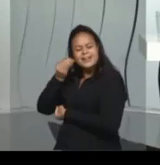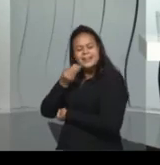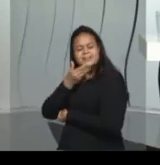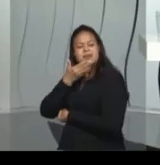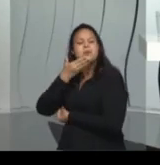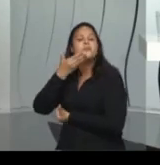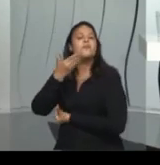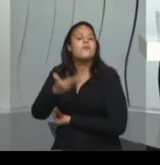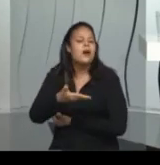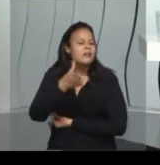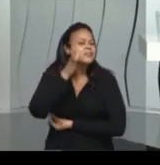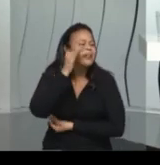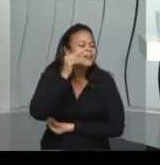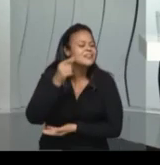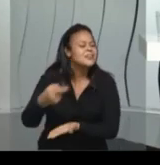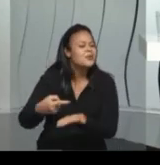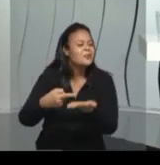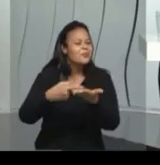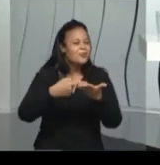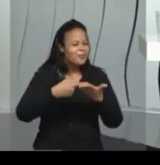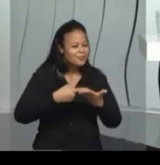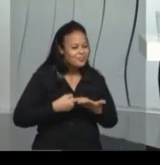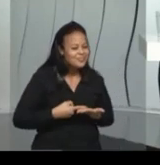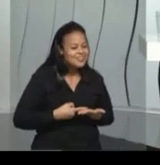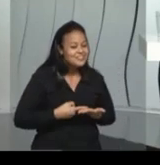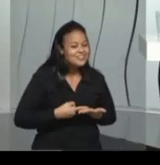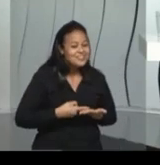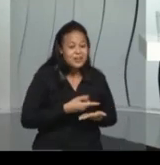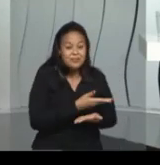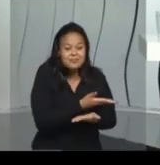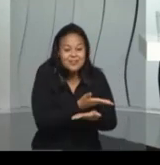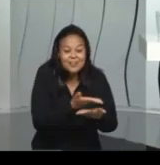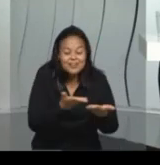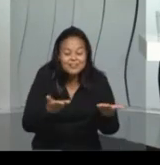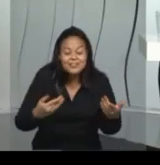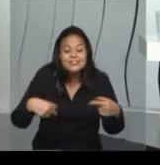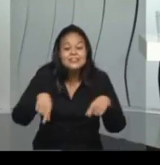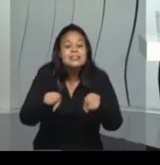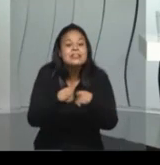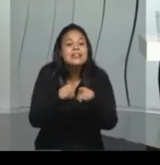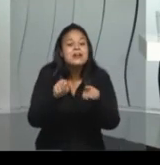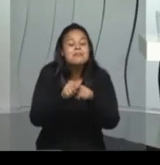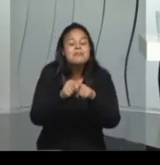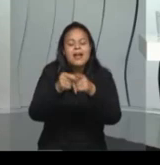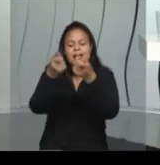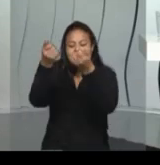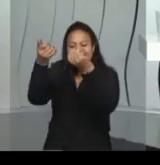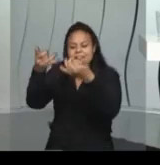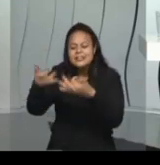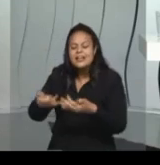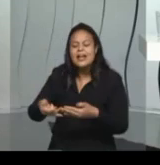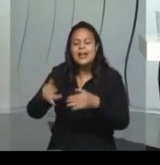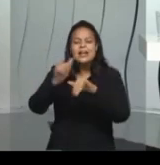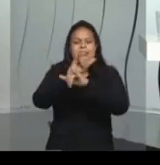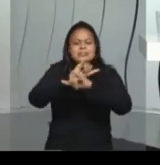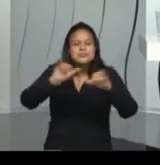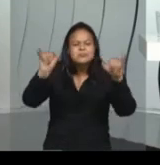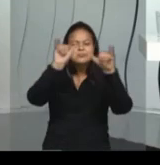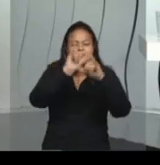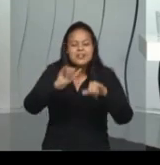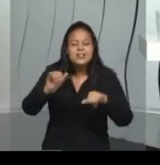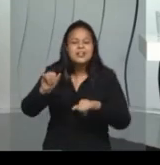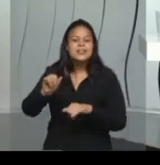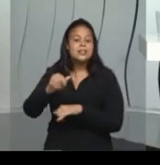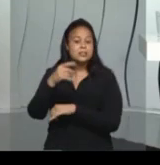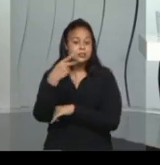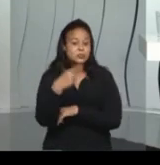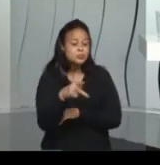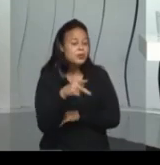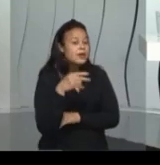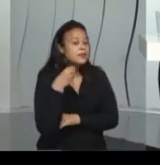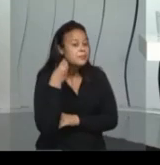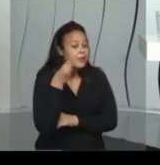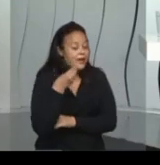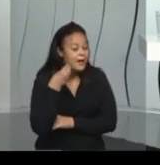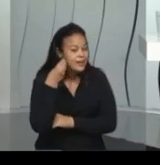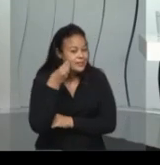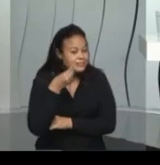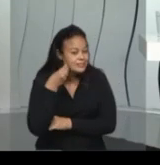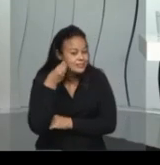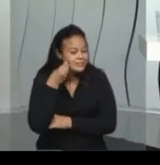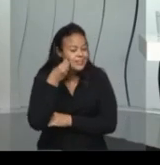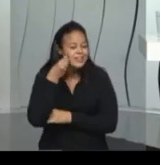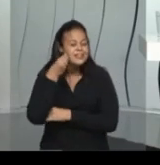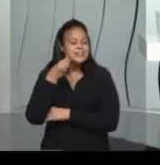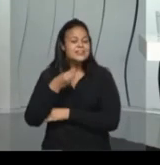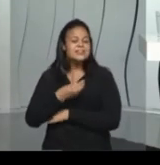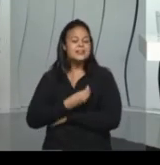também, fica aqui o convite para que você também faça um relato pessoal falando da sua experiência,